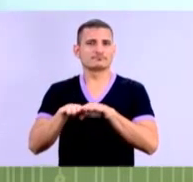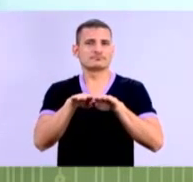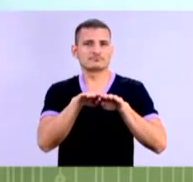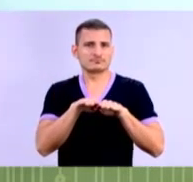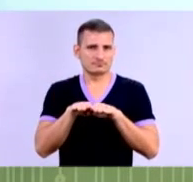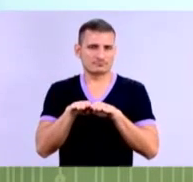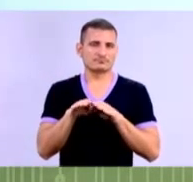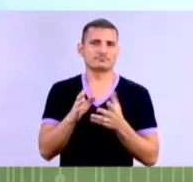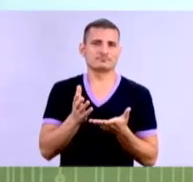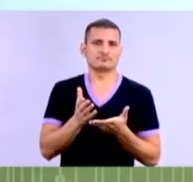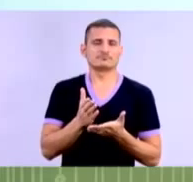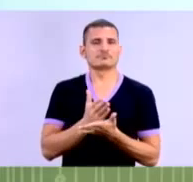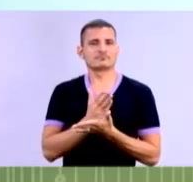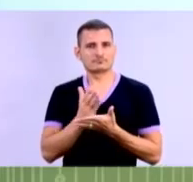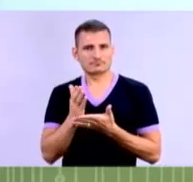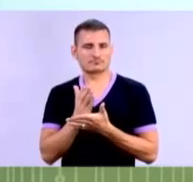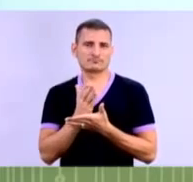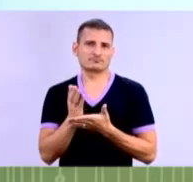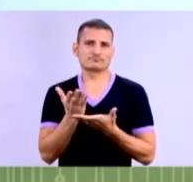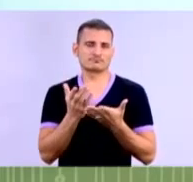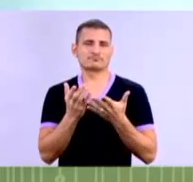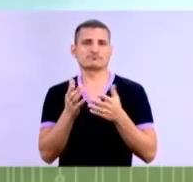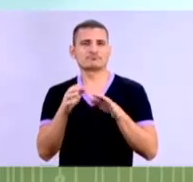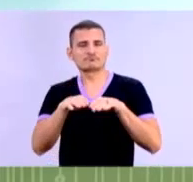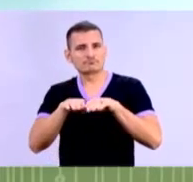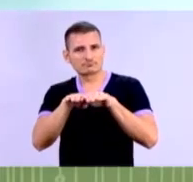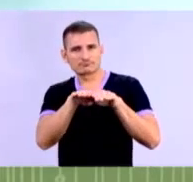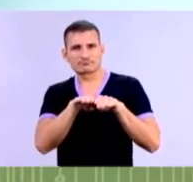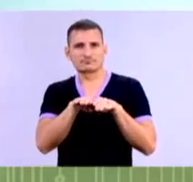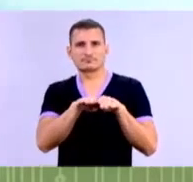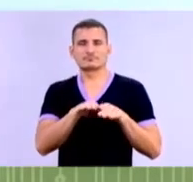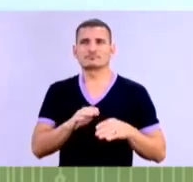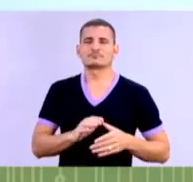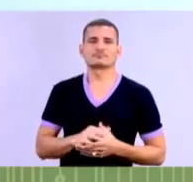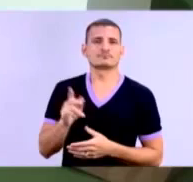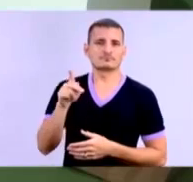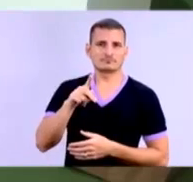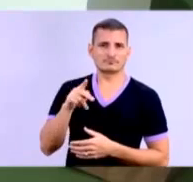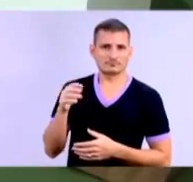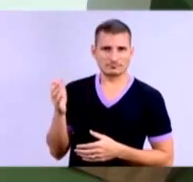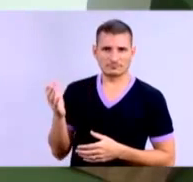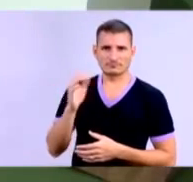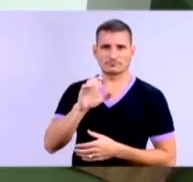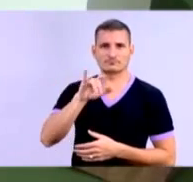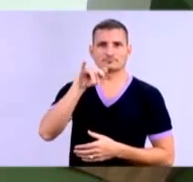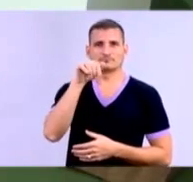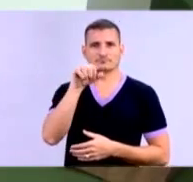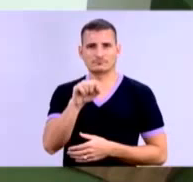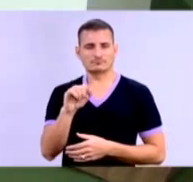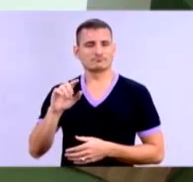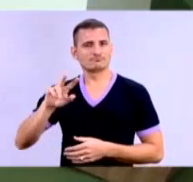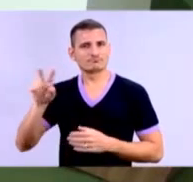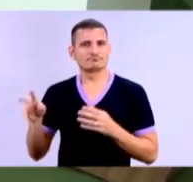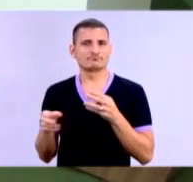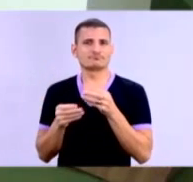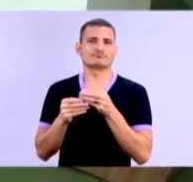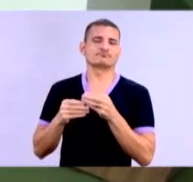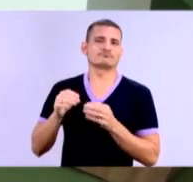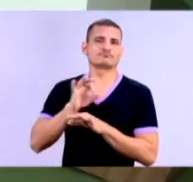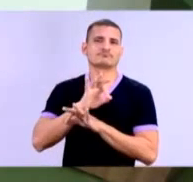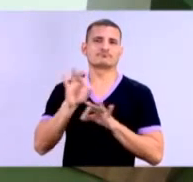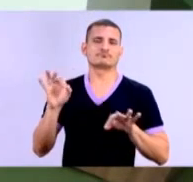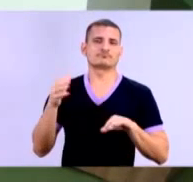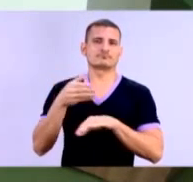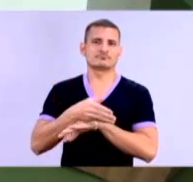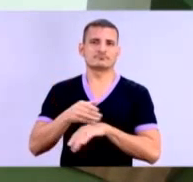de alguns agentes de padronização, correto? E o professor Elias vai estar aqui conosco de novo para complementar e dar sua ótima participação